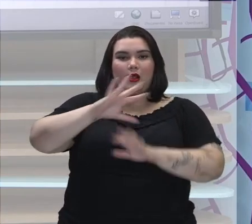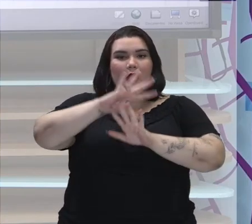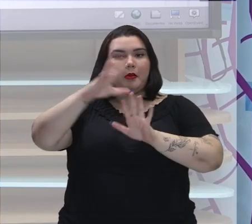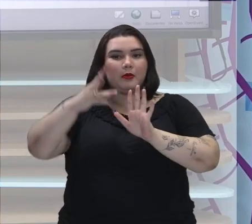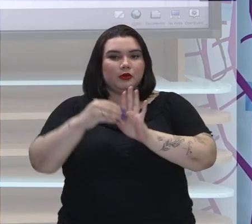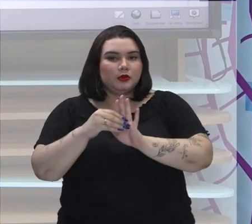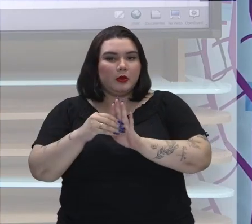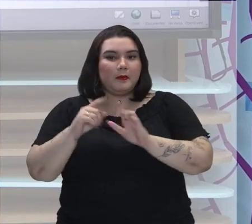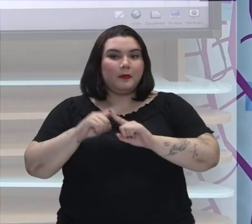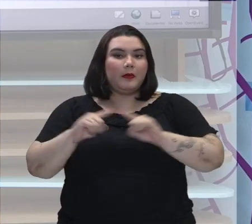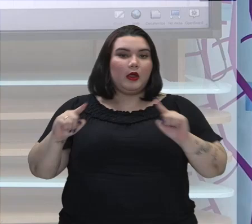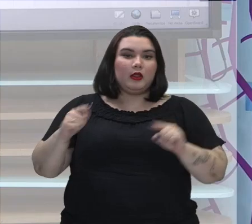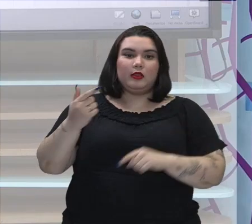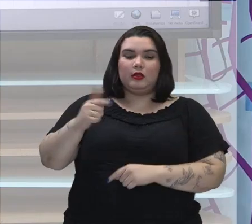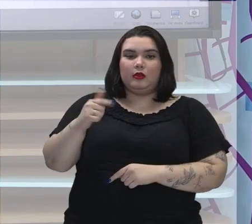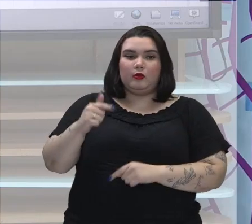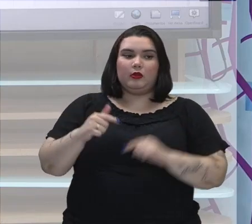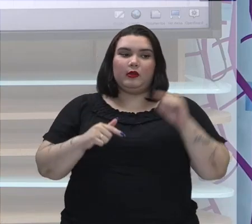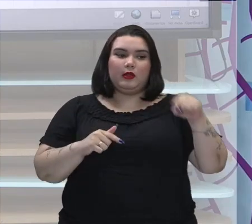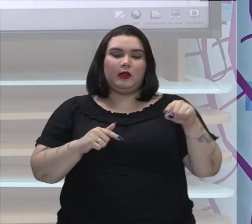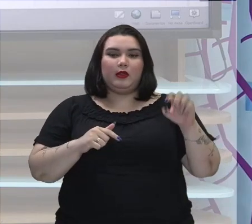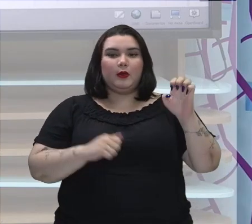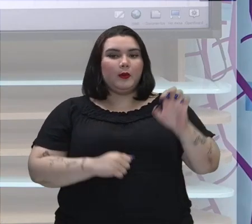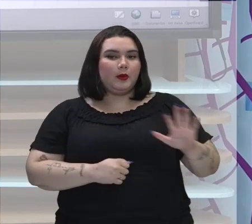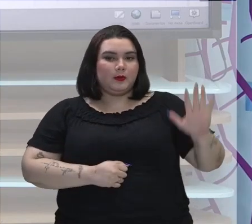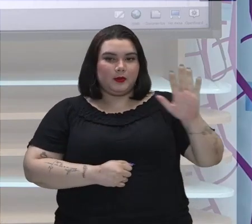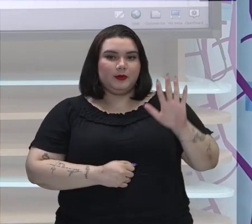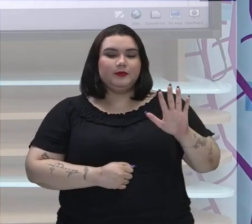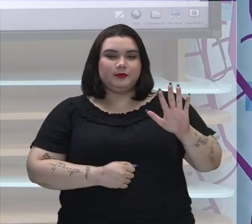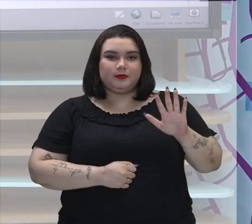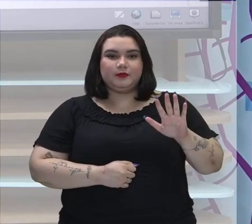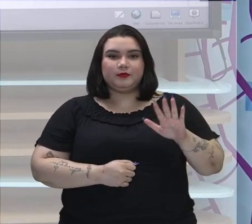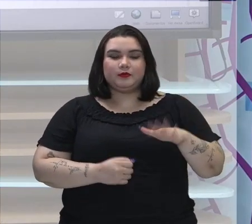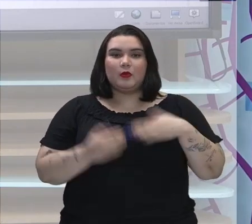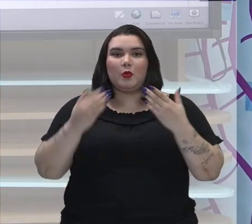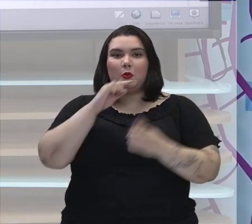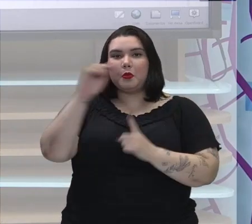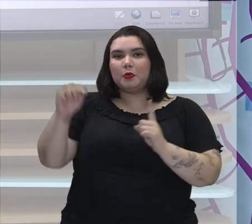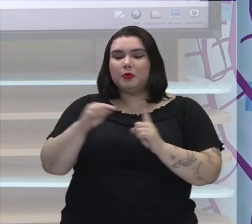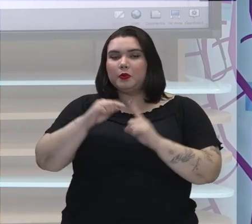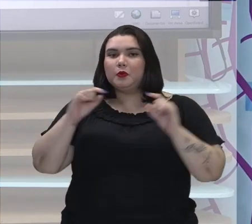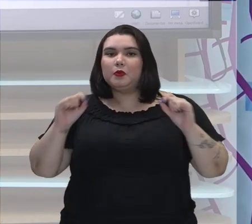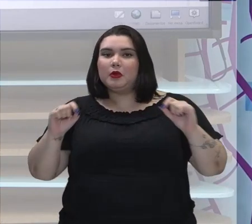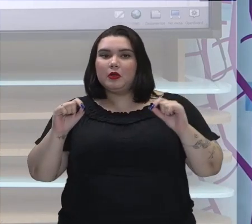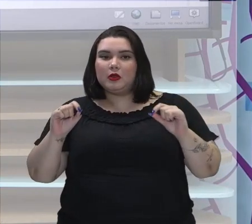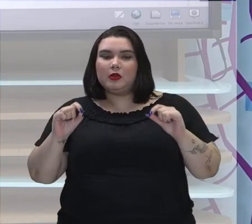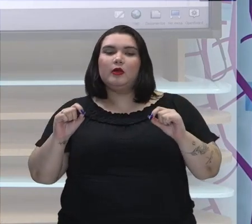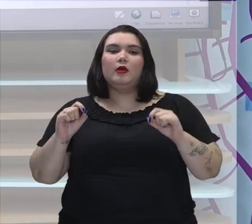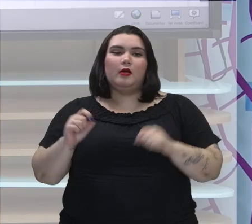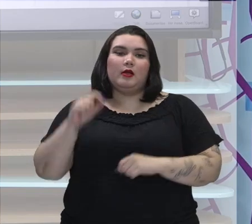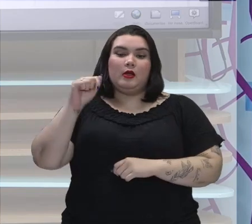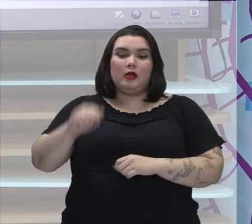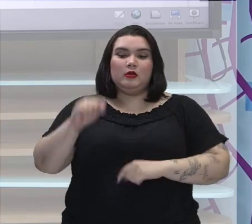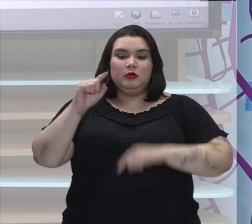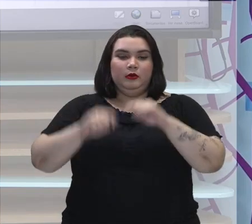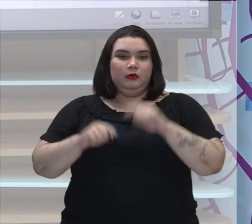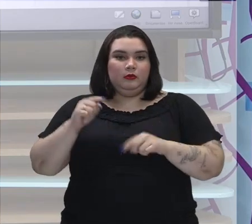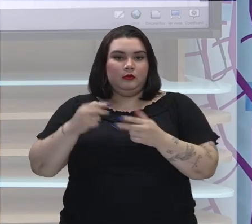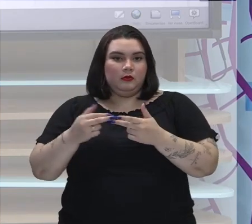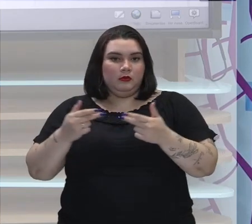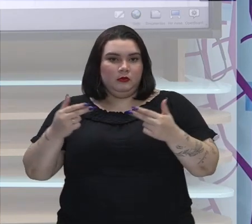que não existiam no continente europeu. A fim de quê? A fim de que esses produtos